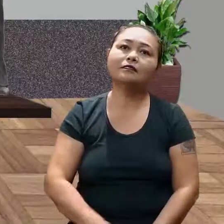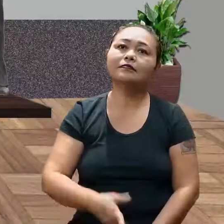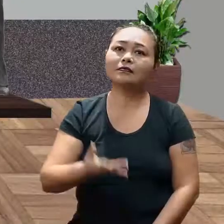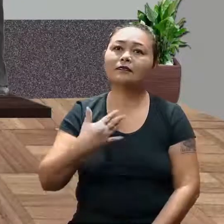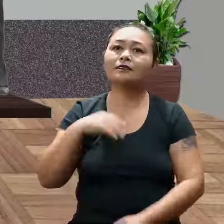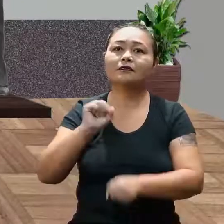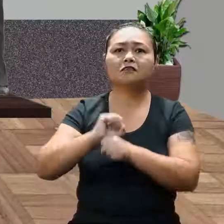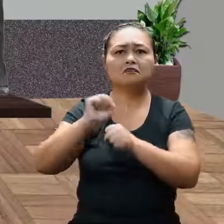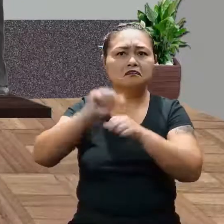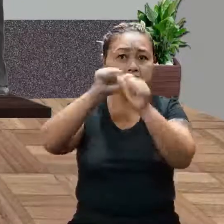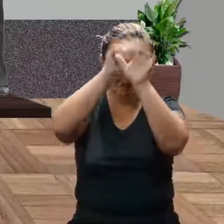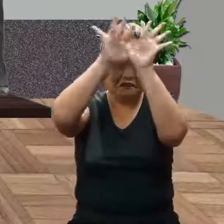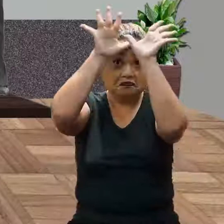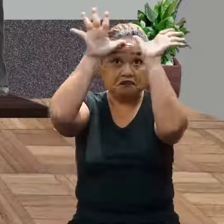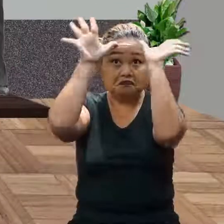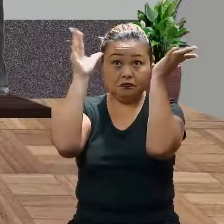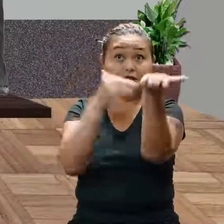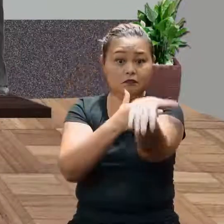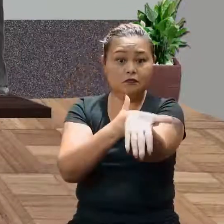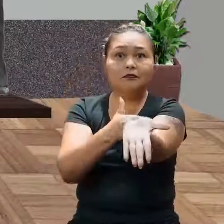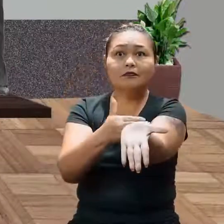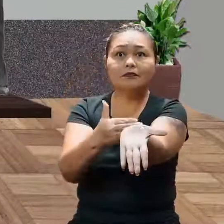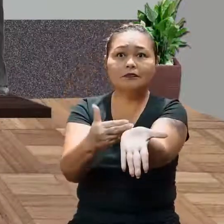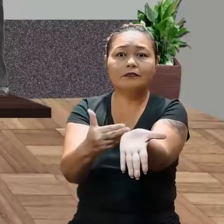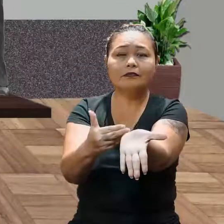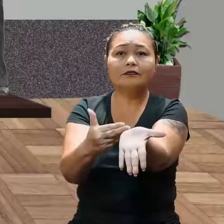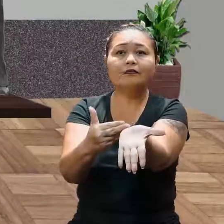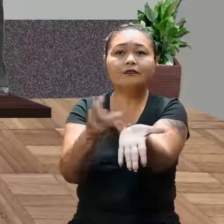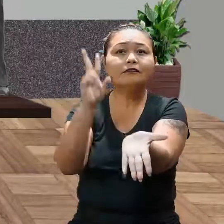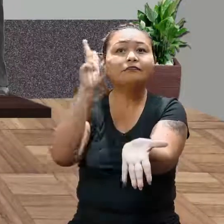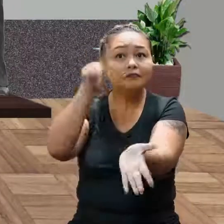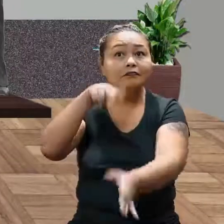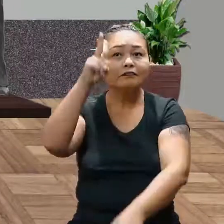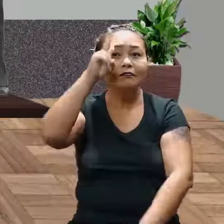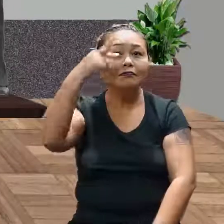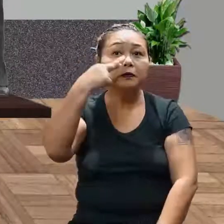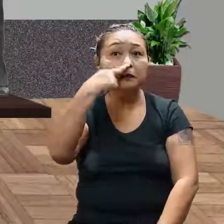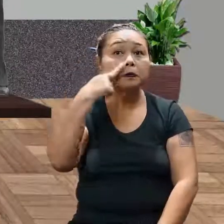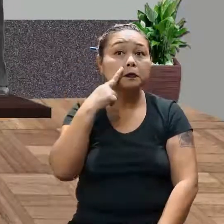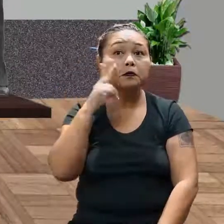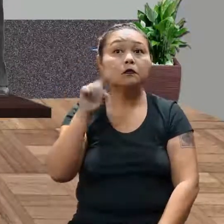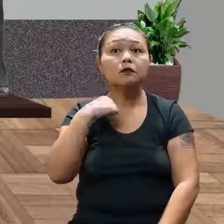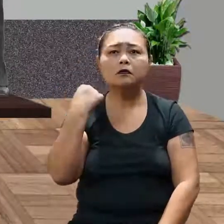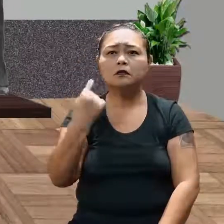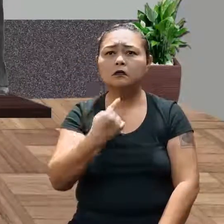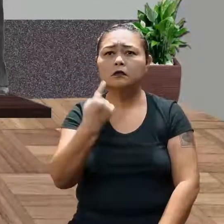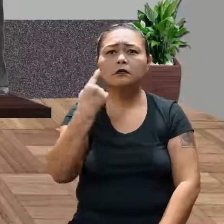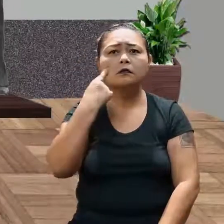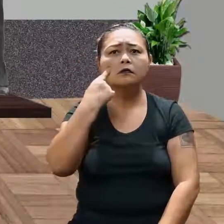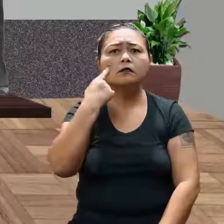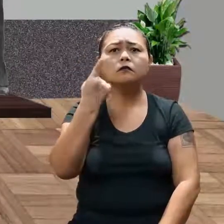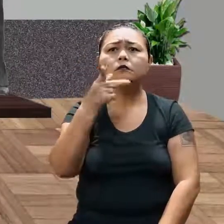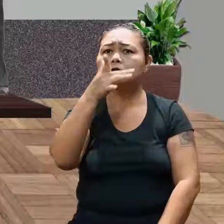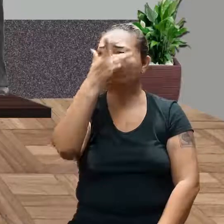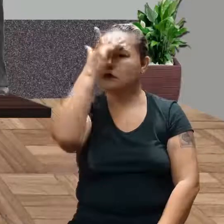Pagmediera, Grande Cacique Branco, essa história de Rondon. Nós estamos vendo que